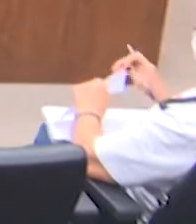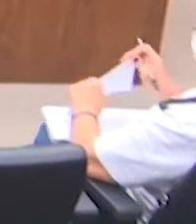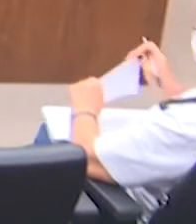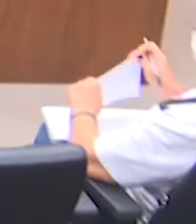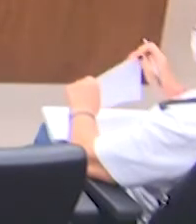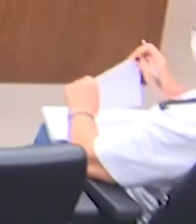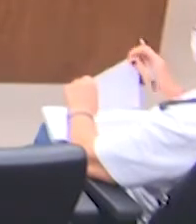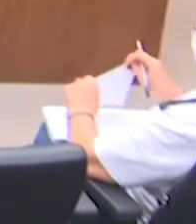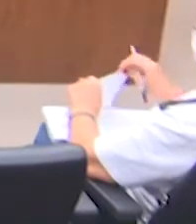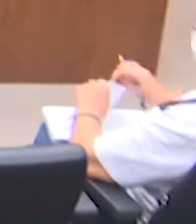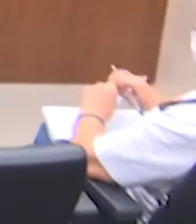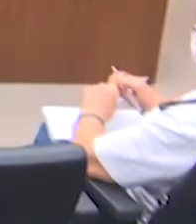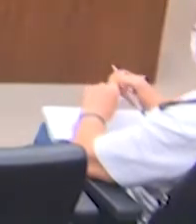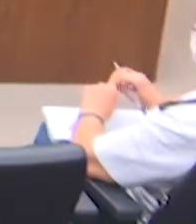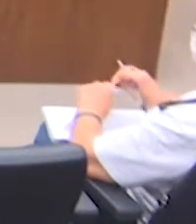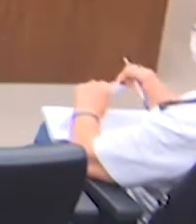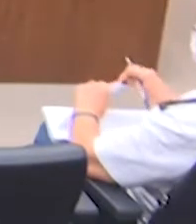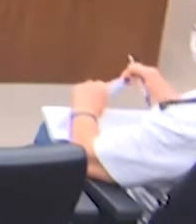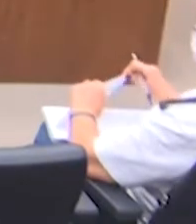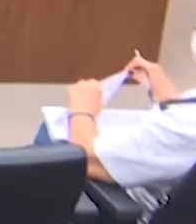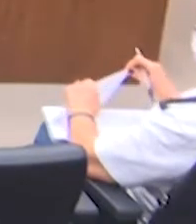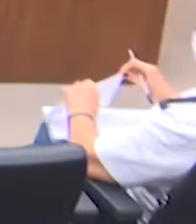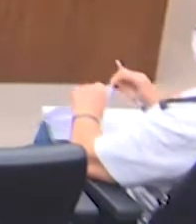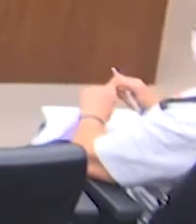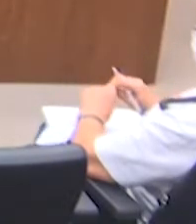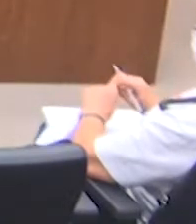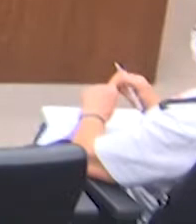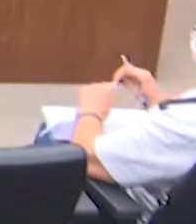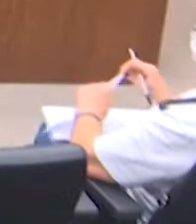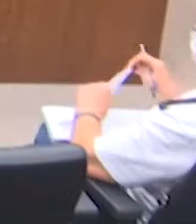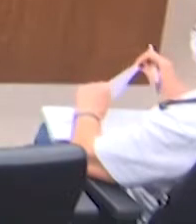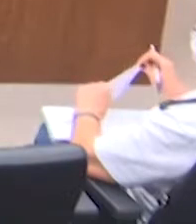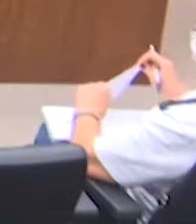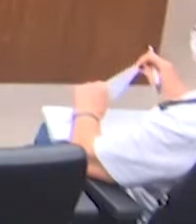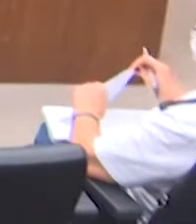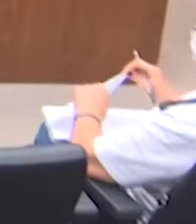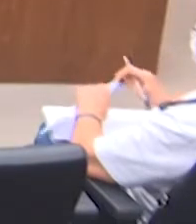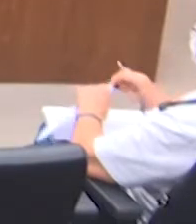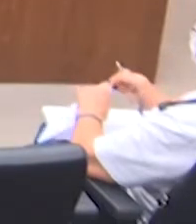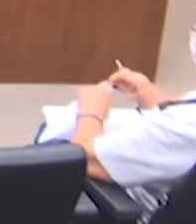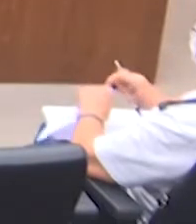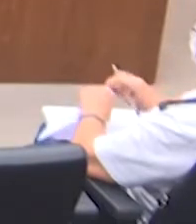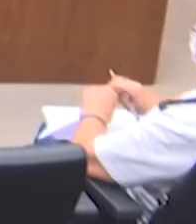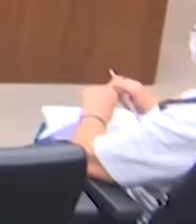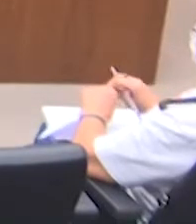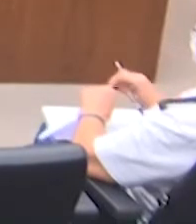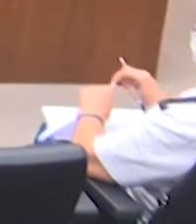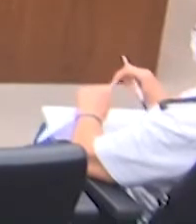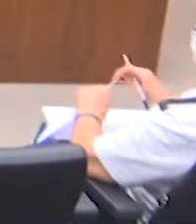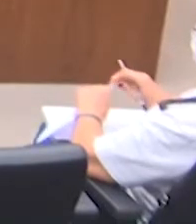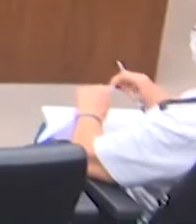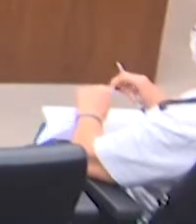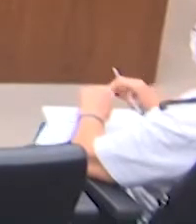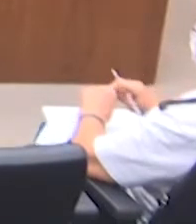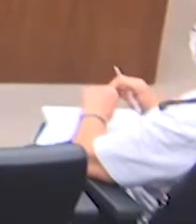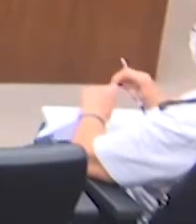isso é para não resolver, justamente para engavetar de vez. E aqui, como o Paulo Mariante trouxe também, trouxe a